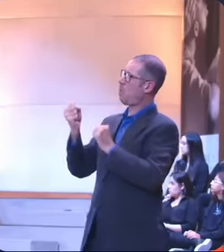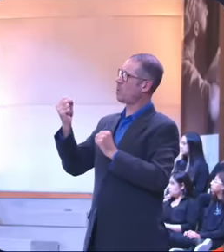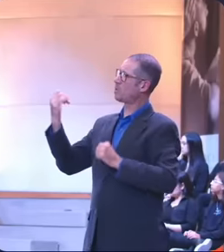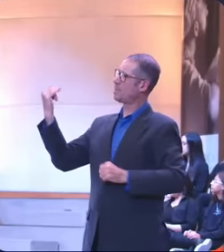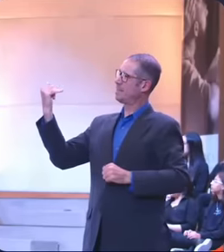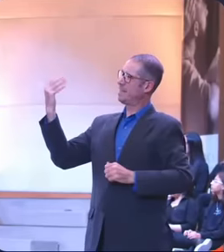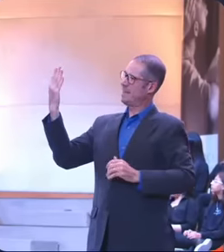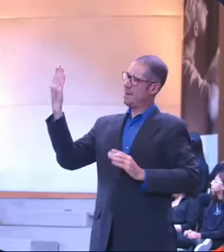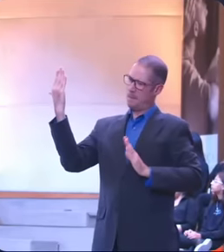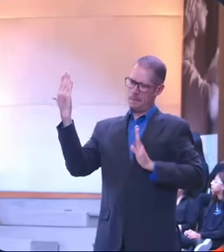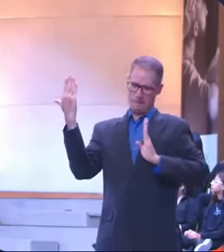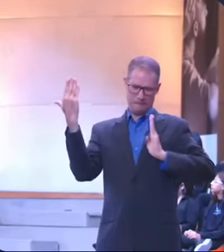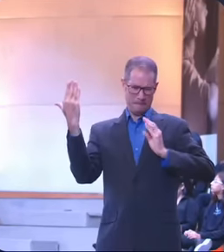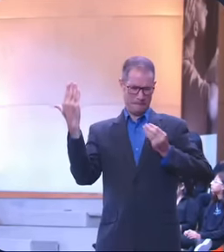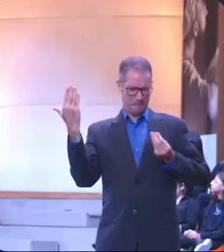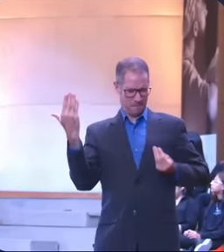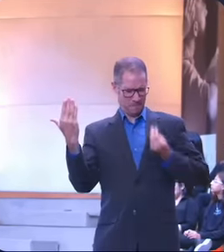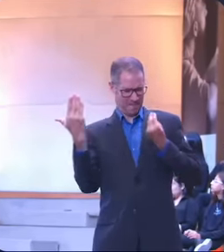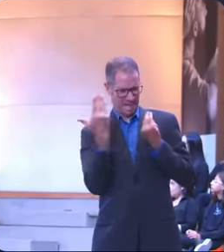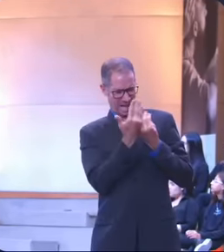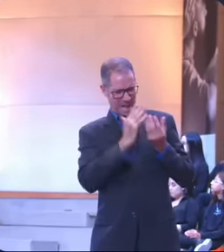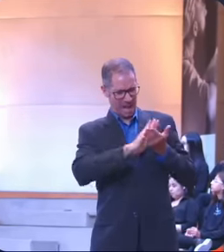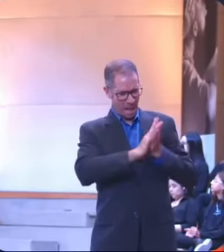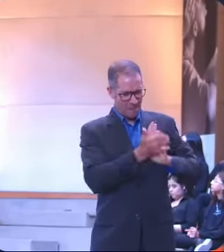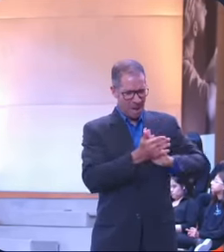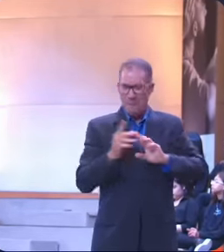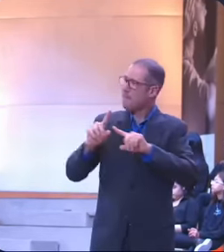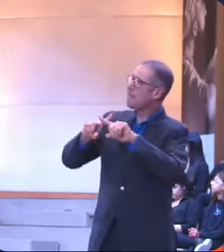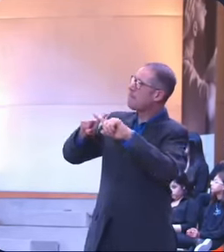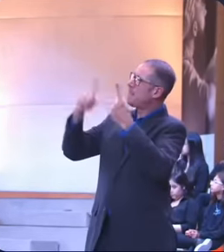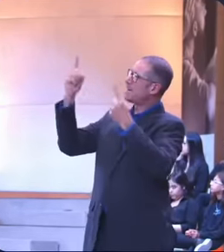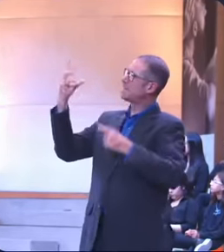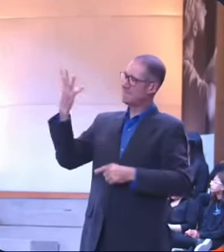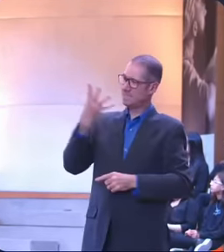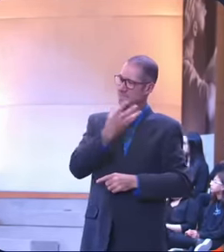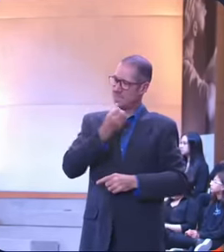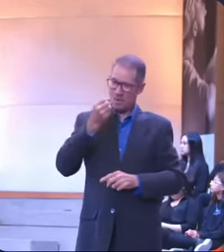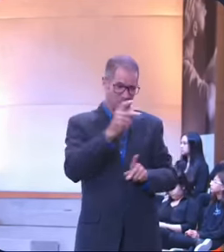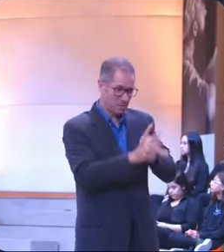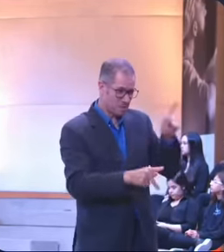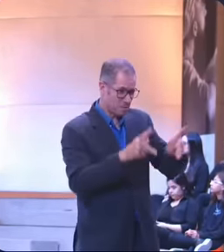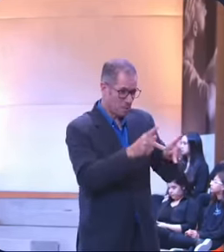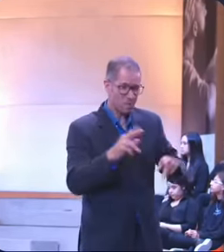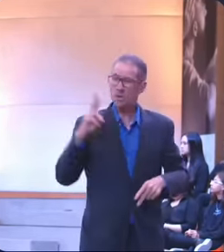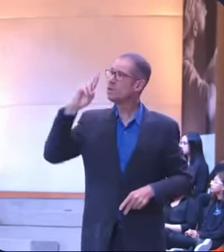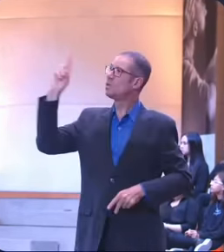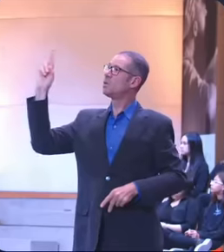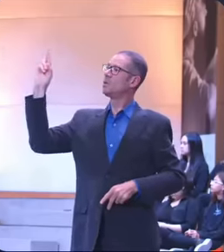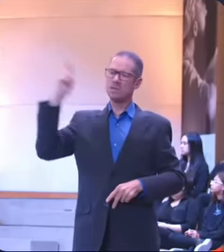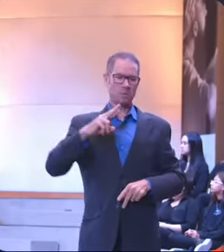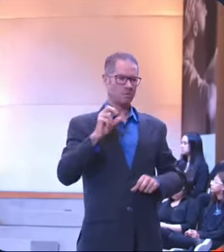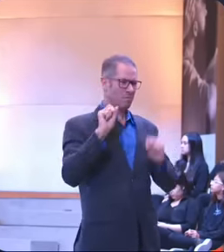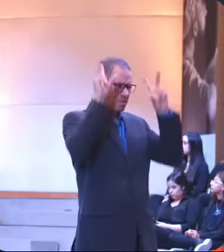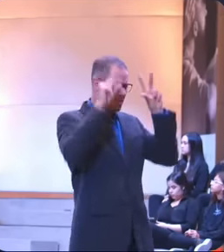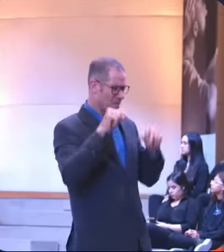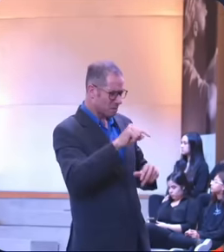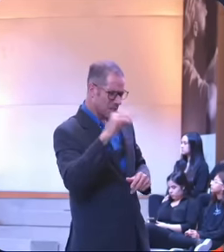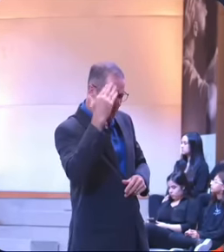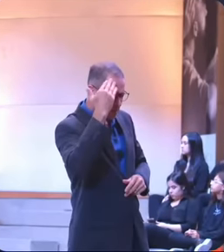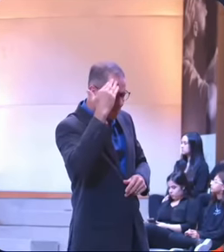exterminar, mas salva esse povo. E aí o Senhor disse para Moisés: Moisés, você não entende nada não,